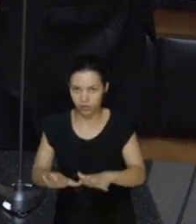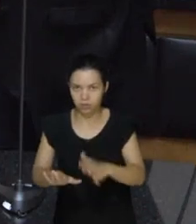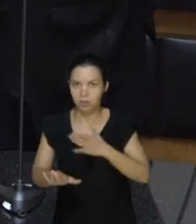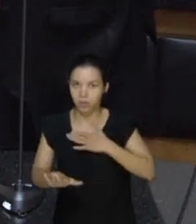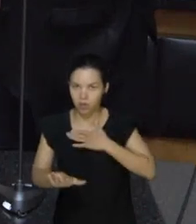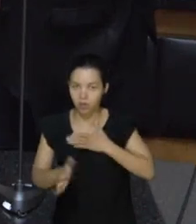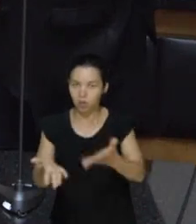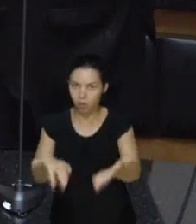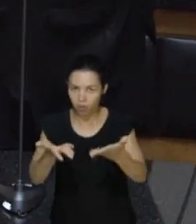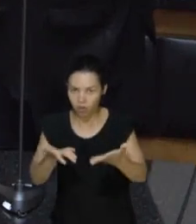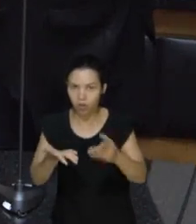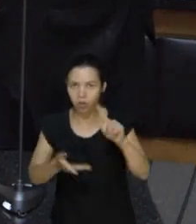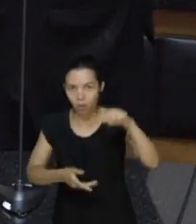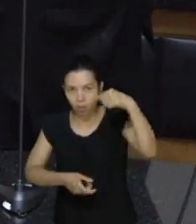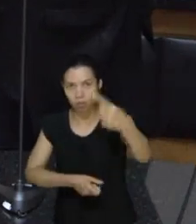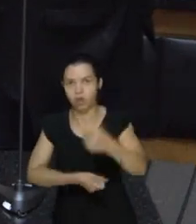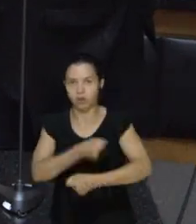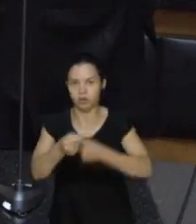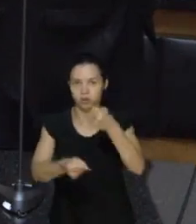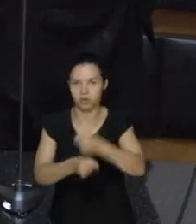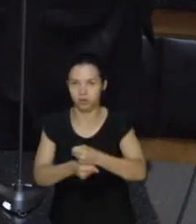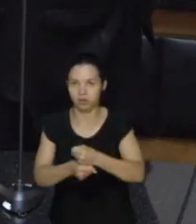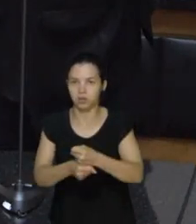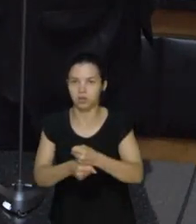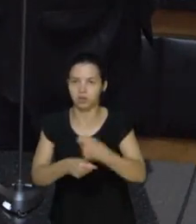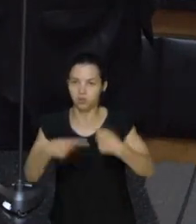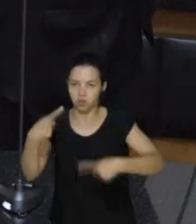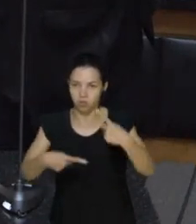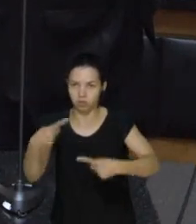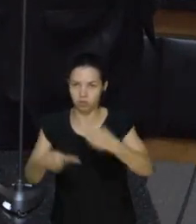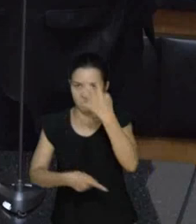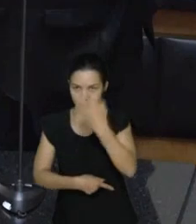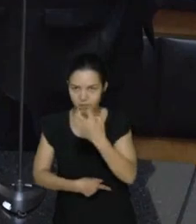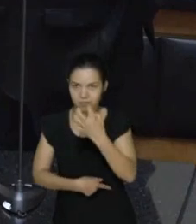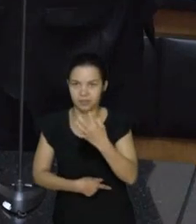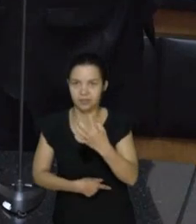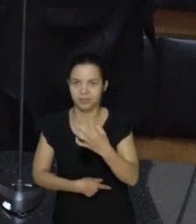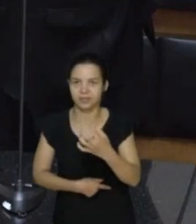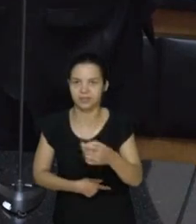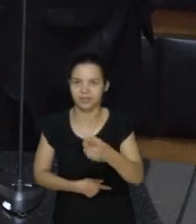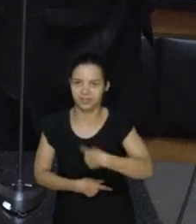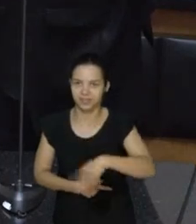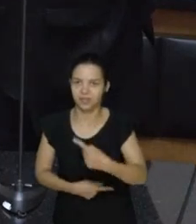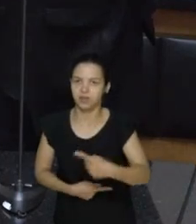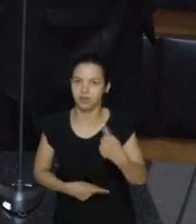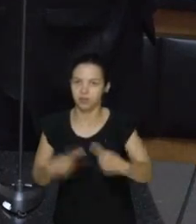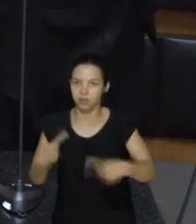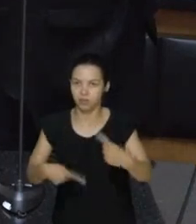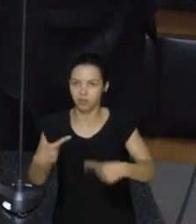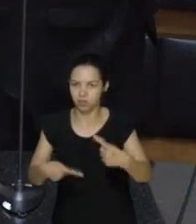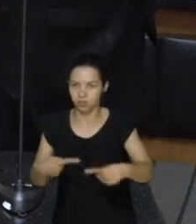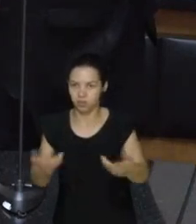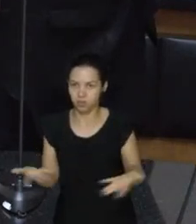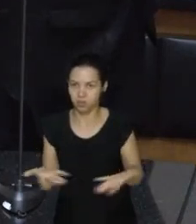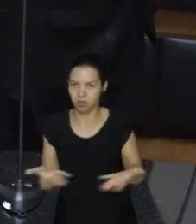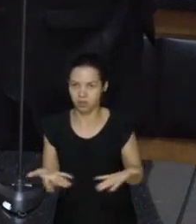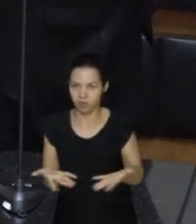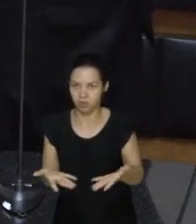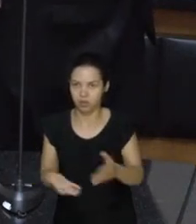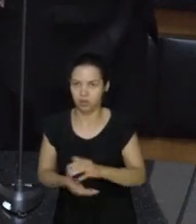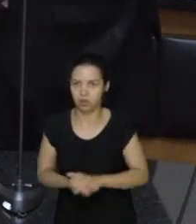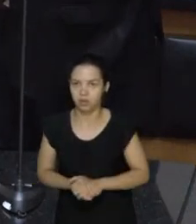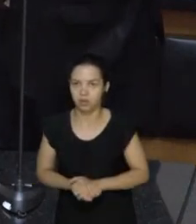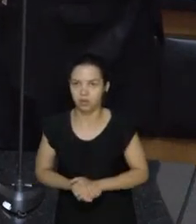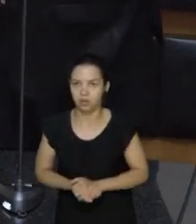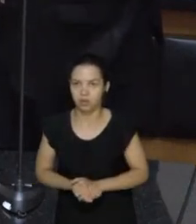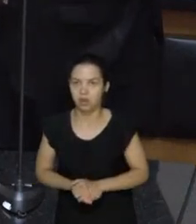convite para a senhora, ano que vem nós discutimos isso seriamente. Nós estamos discutindo isso. Discutindo seriamente a partir de hoje. E detalhe, isso aqui a gente